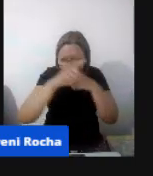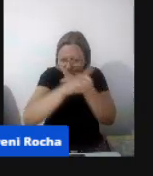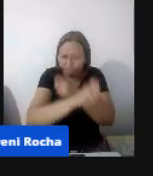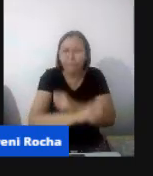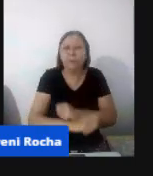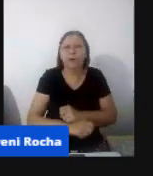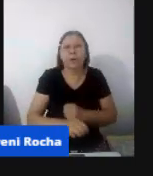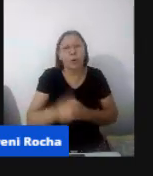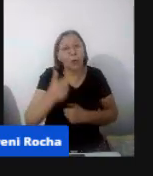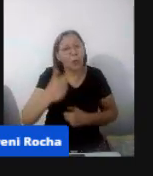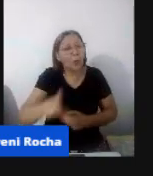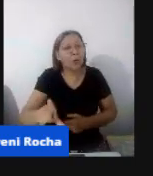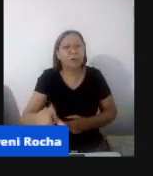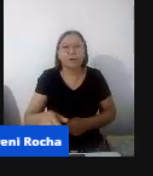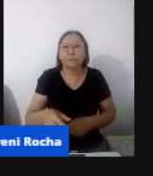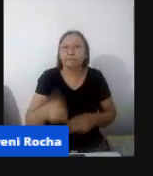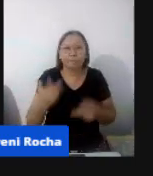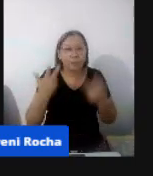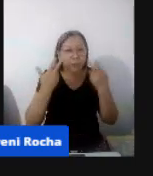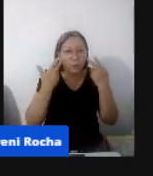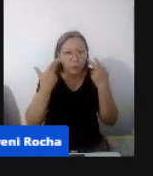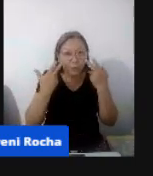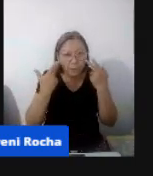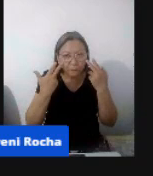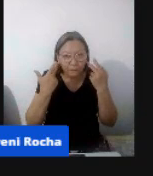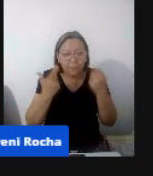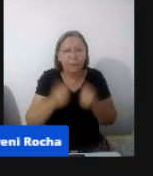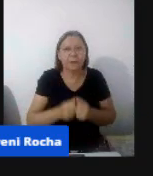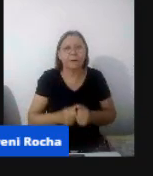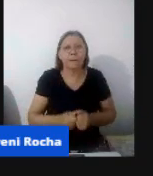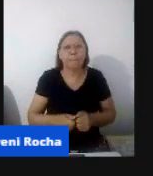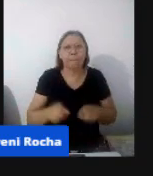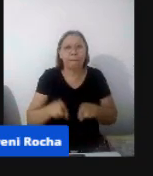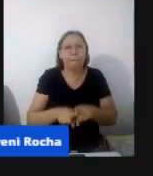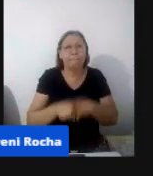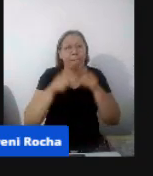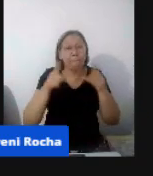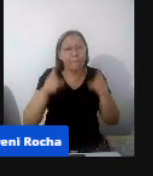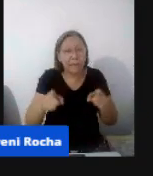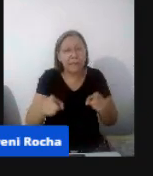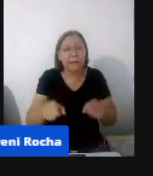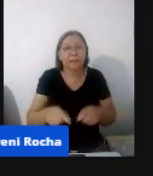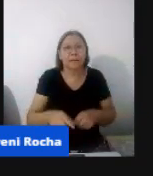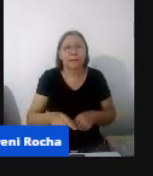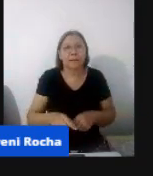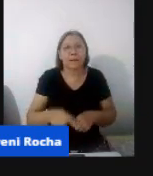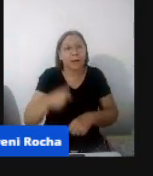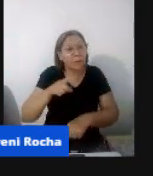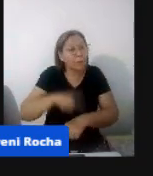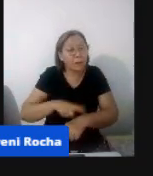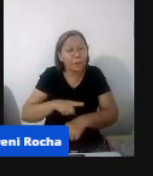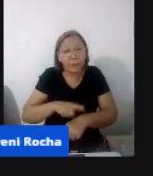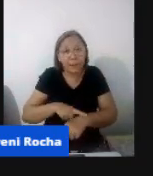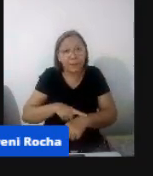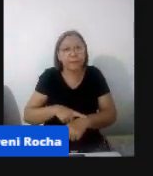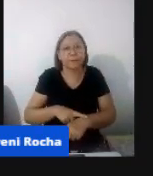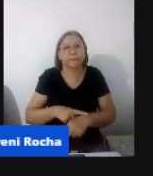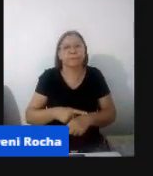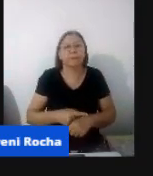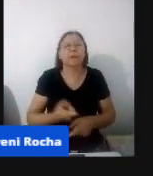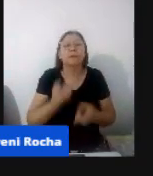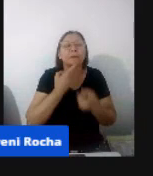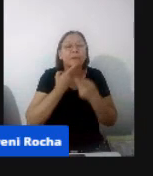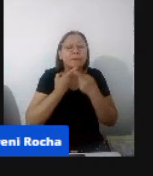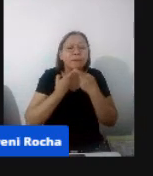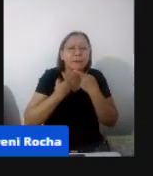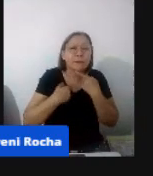não estão, mas que, de certa forma, estão sendo abalados por tudo isso que nós estamos vivendo nesse momento. Então, desejo assim